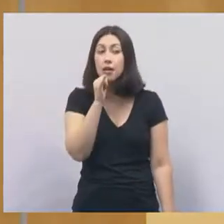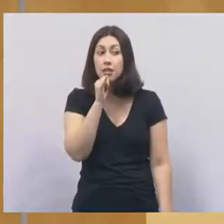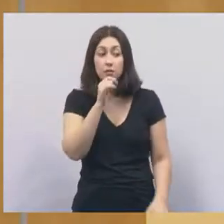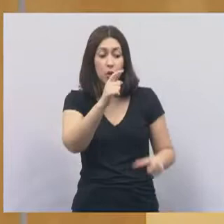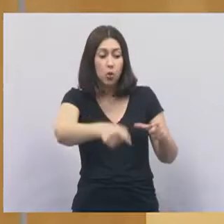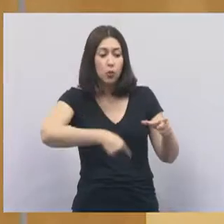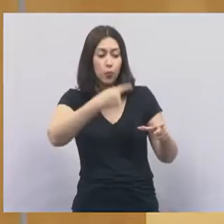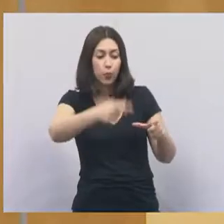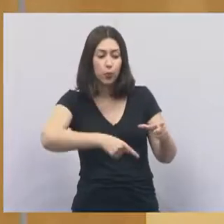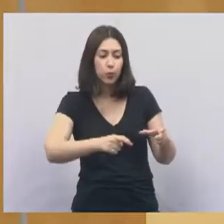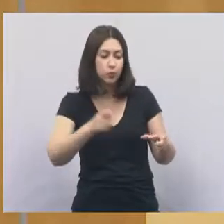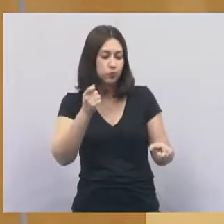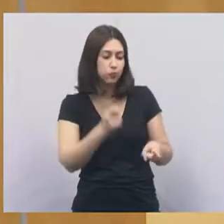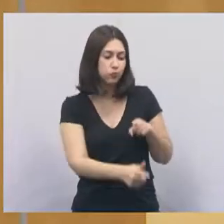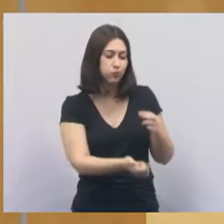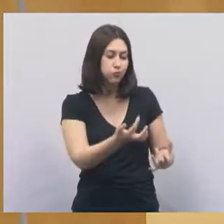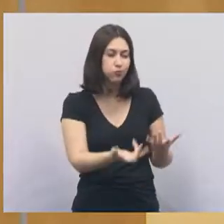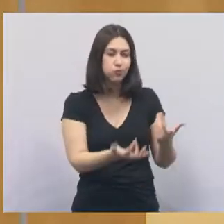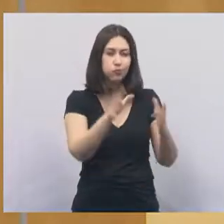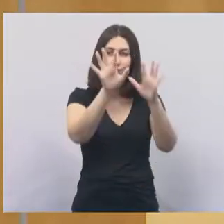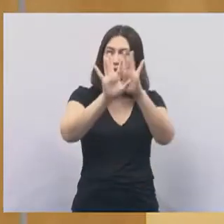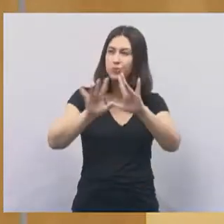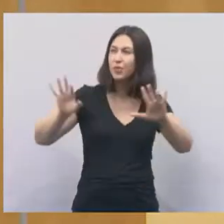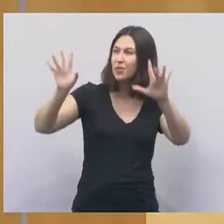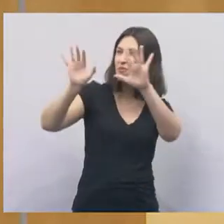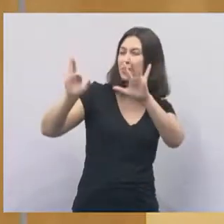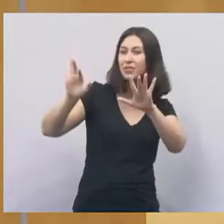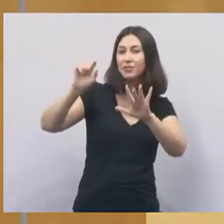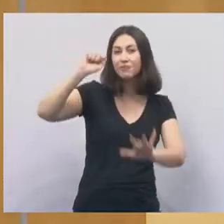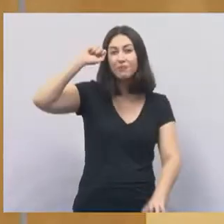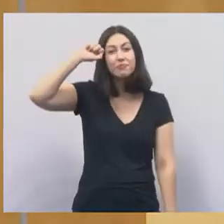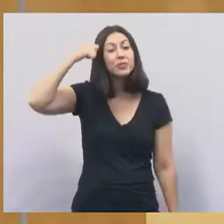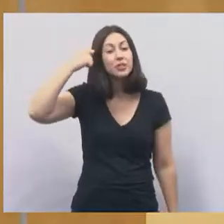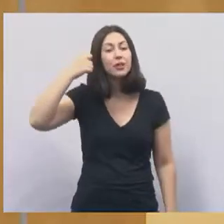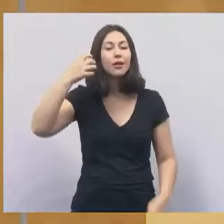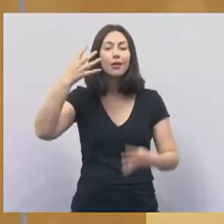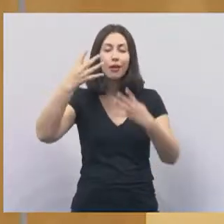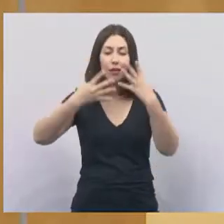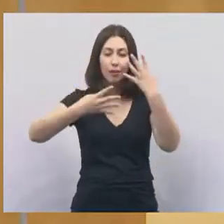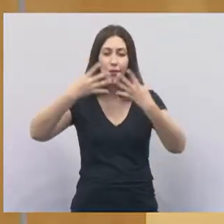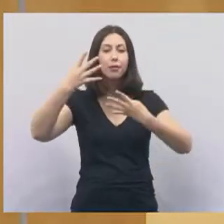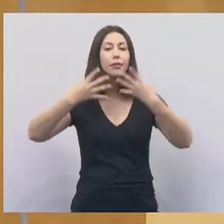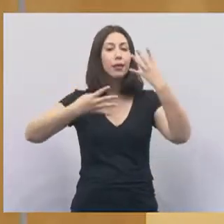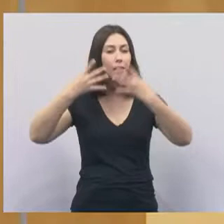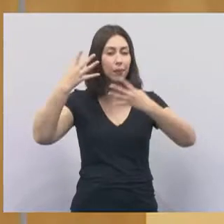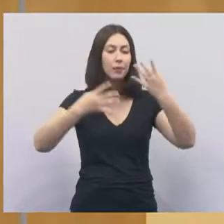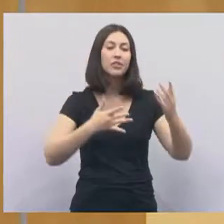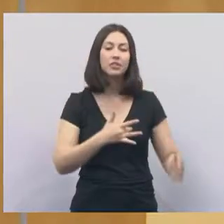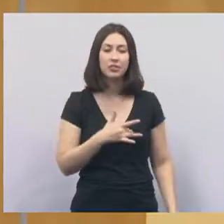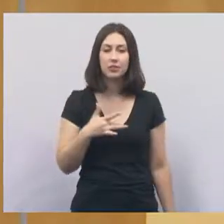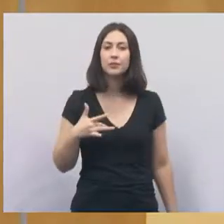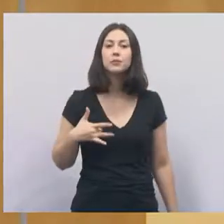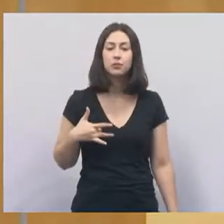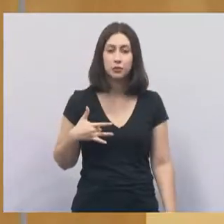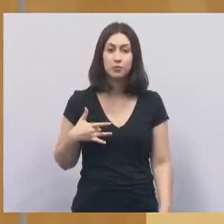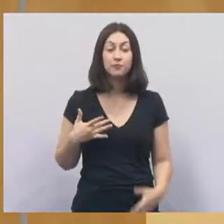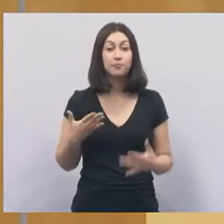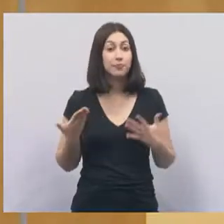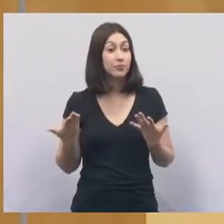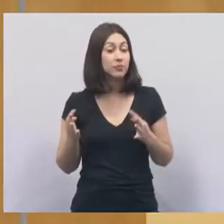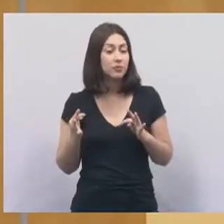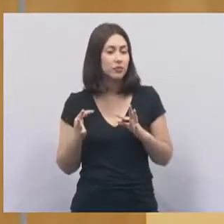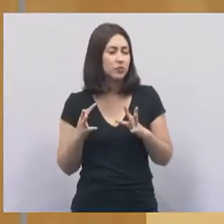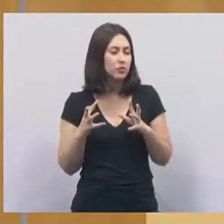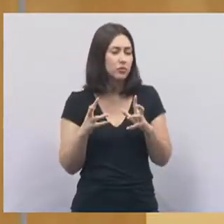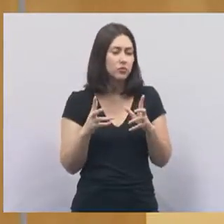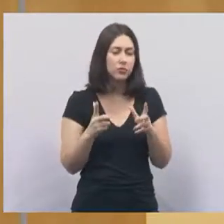sai aquela fumaça preta com certeza ela será muito prejudicial à saúde das pessoas Então tudo